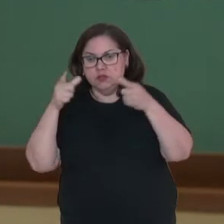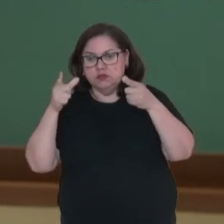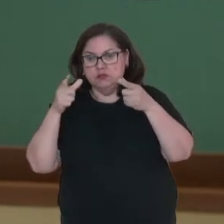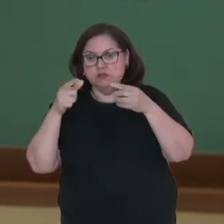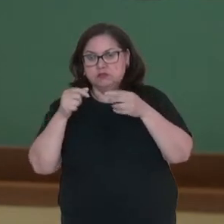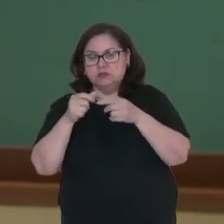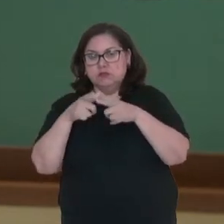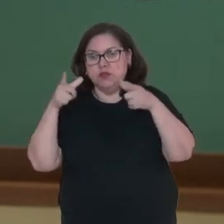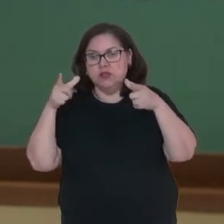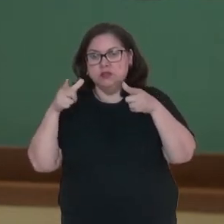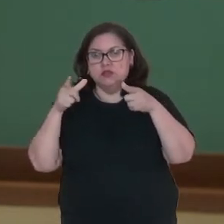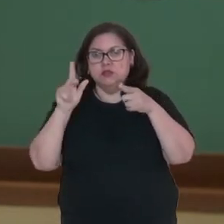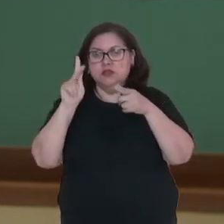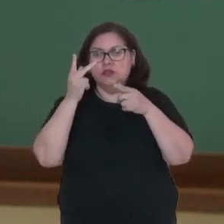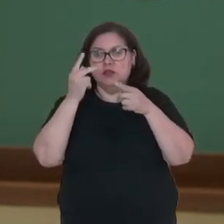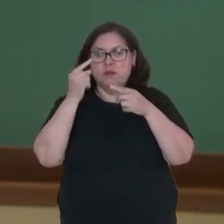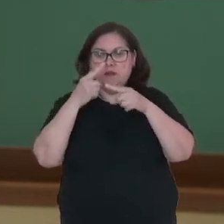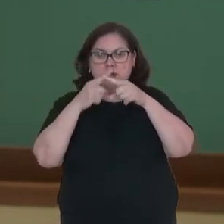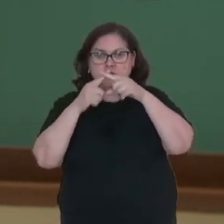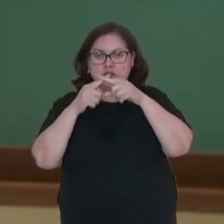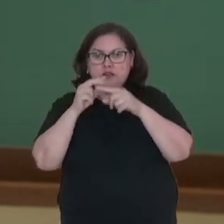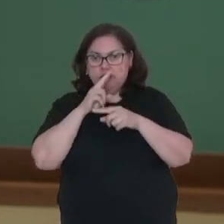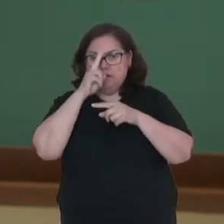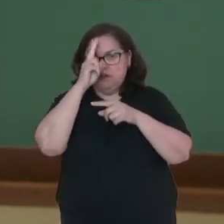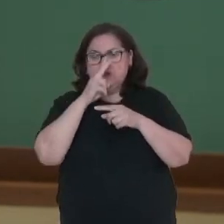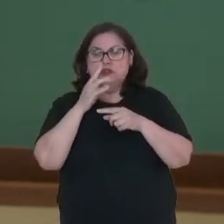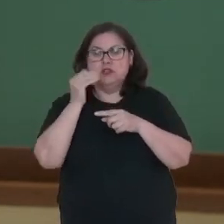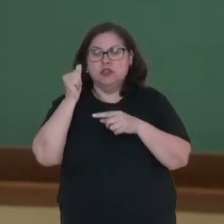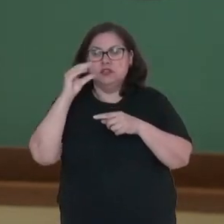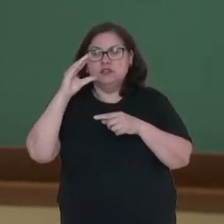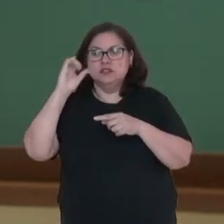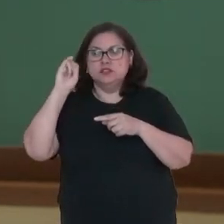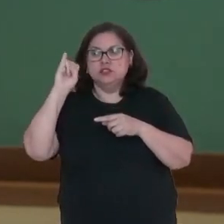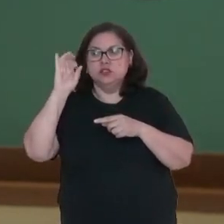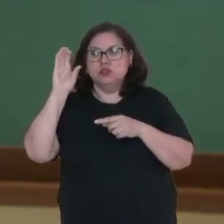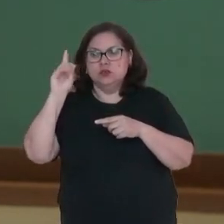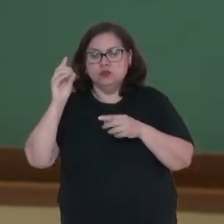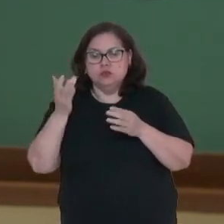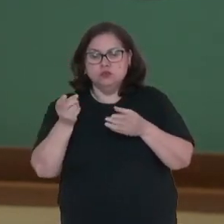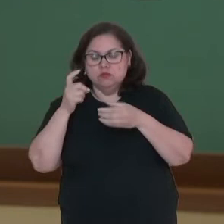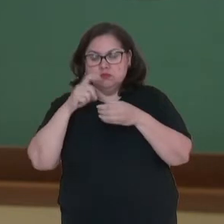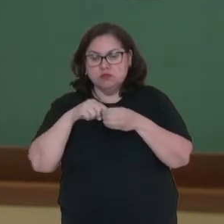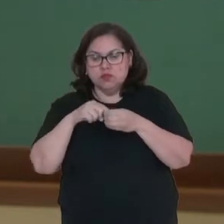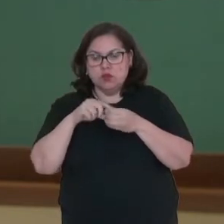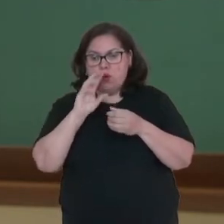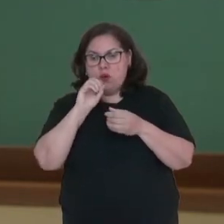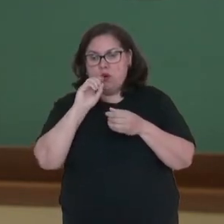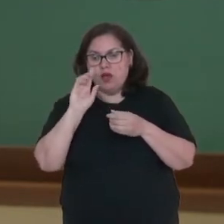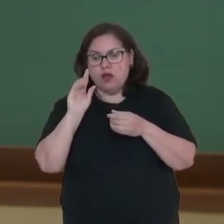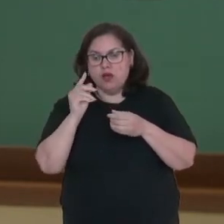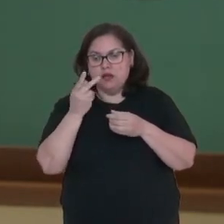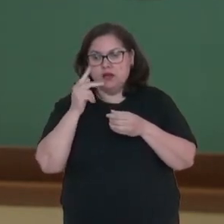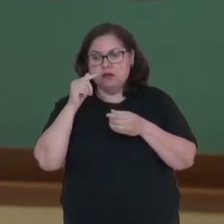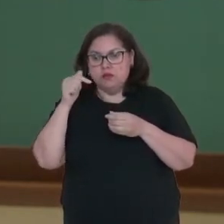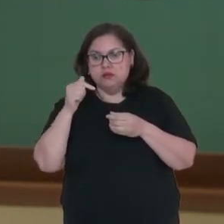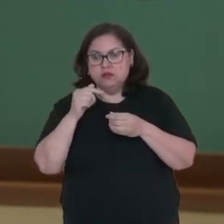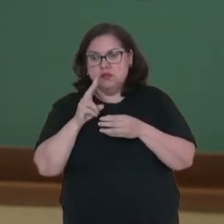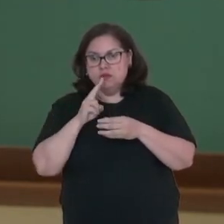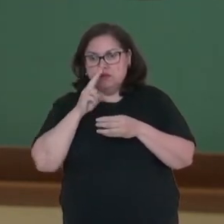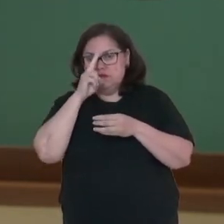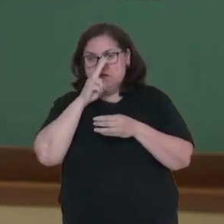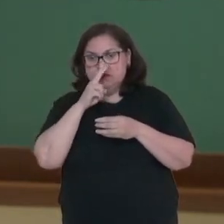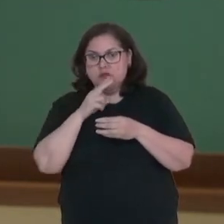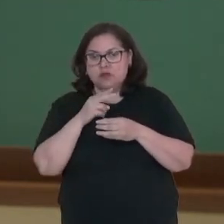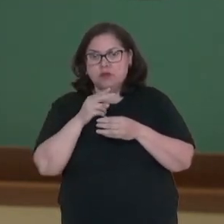H+, aumenta a força do ácido. Aumentando a concentração de OH-, aumenta a força